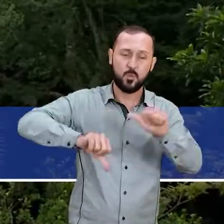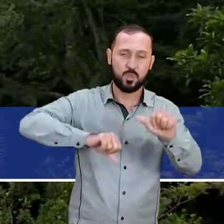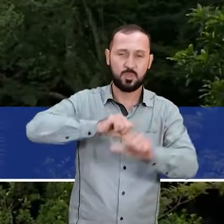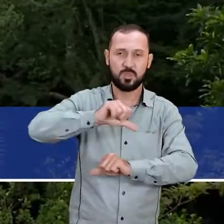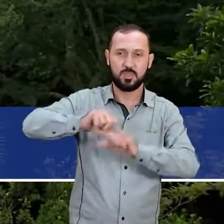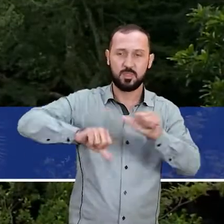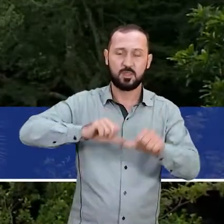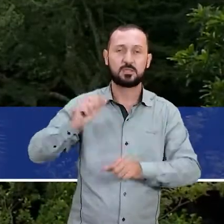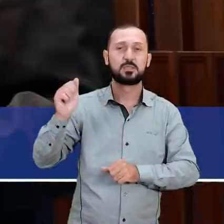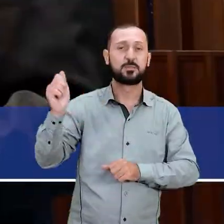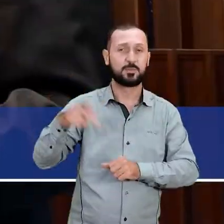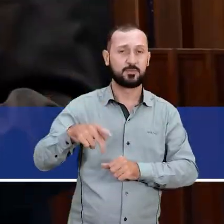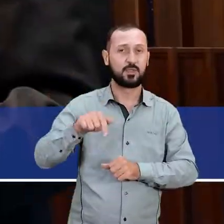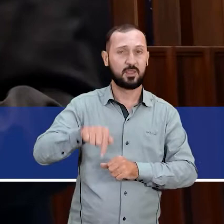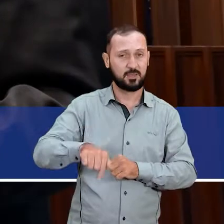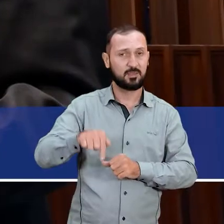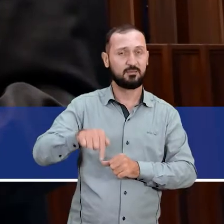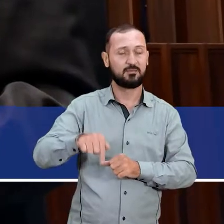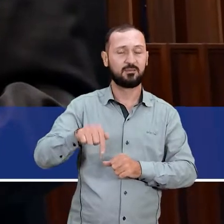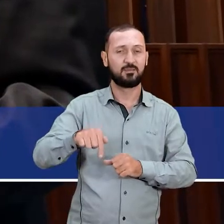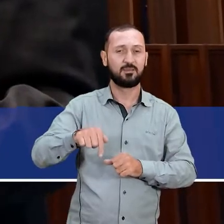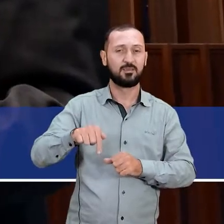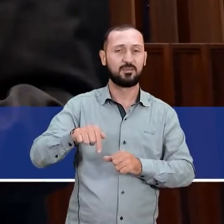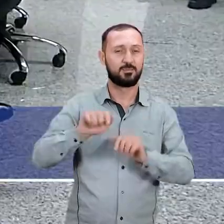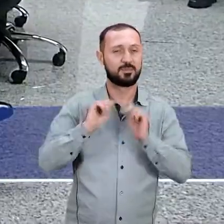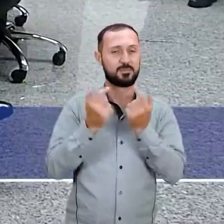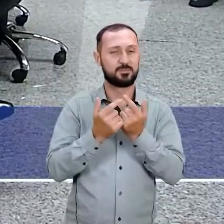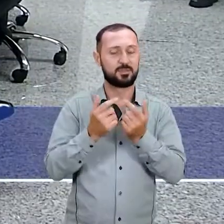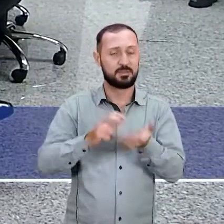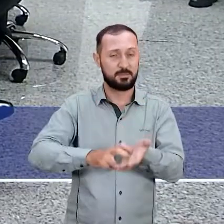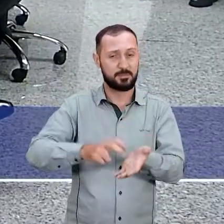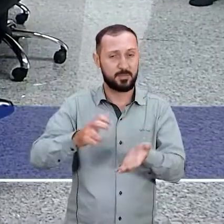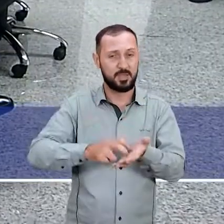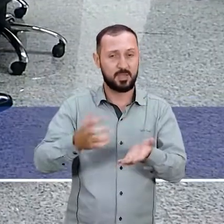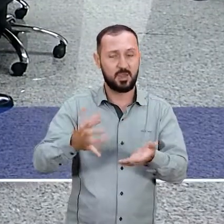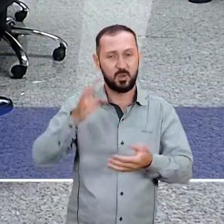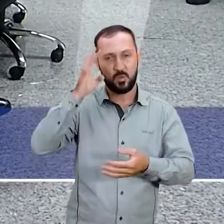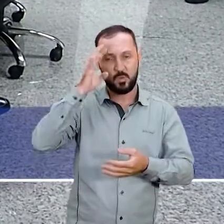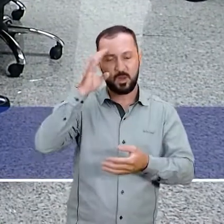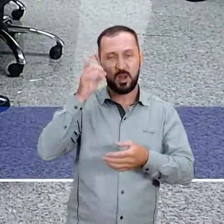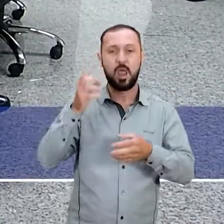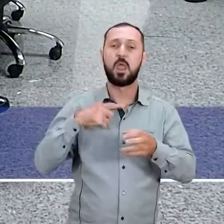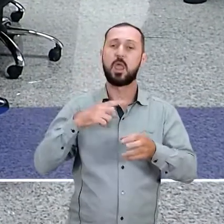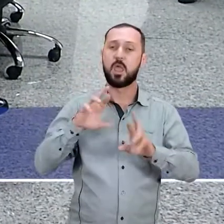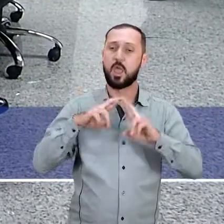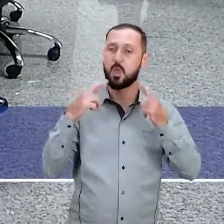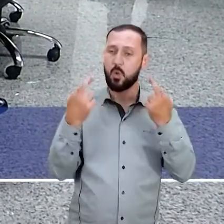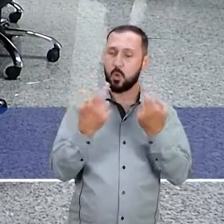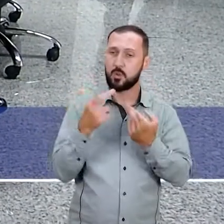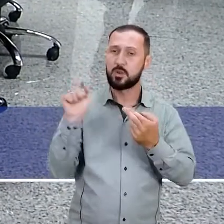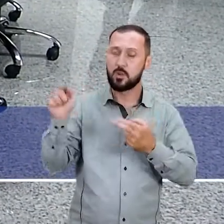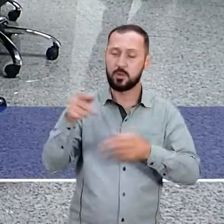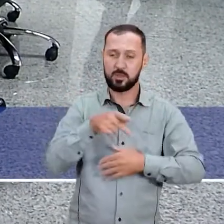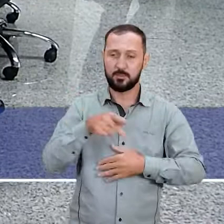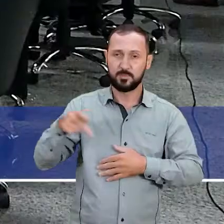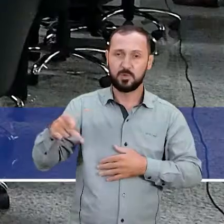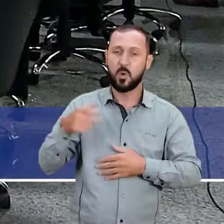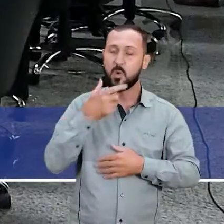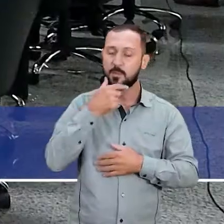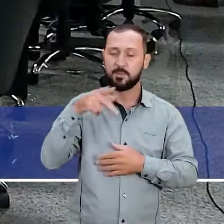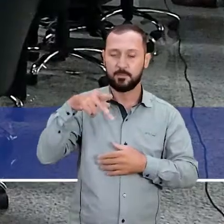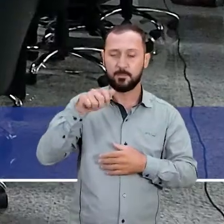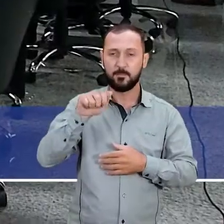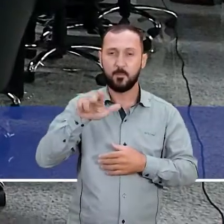de reforma da Previdência para a Assembleia Legislativa. Na manhã desta quarta-feira, em reunião na presidência da Casa de Leis,